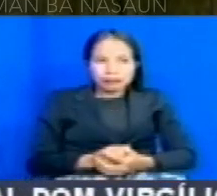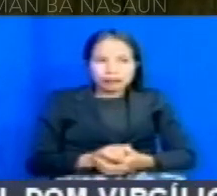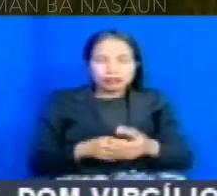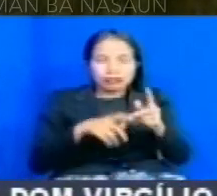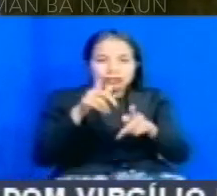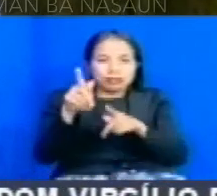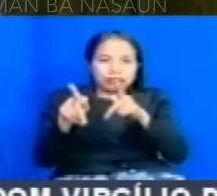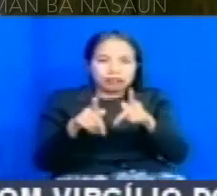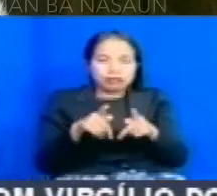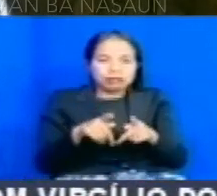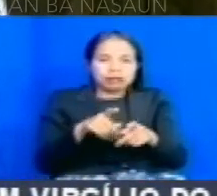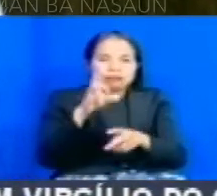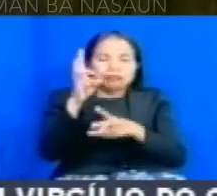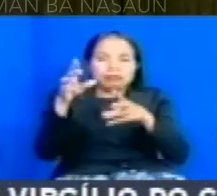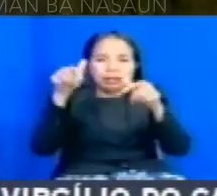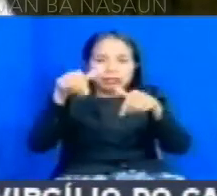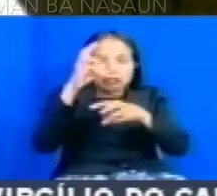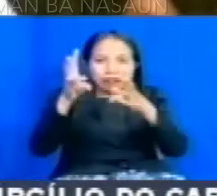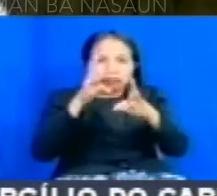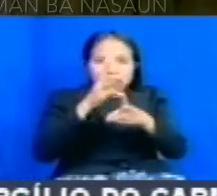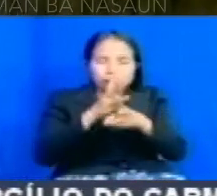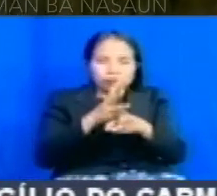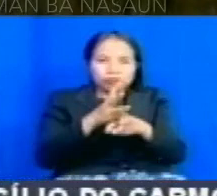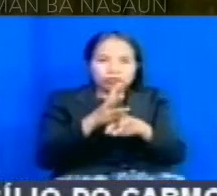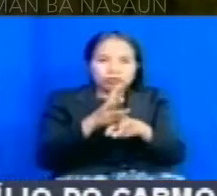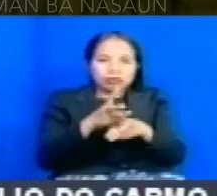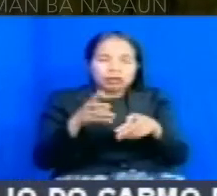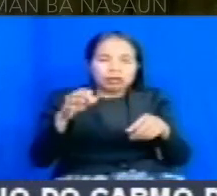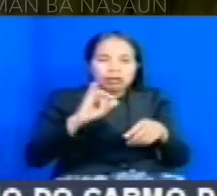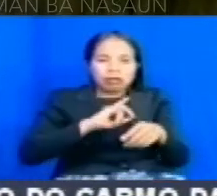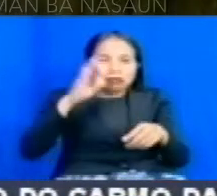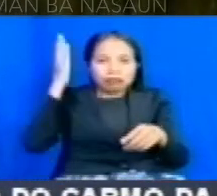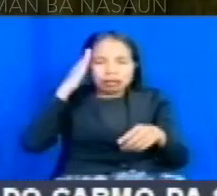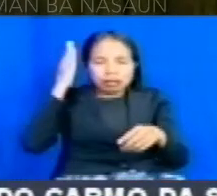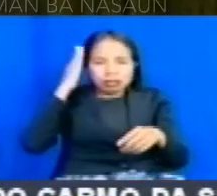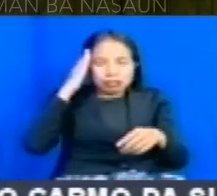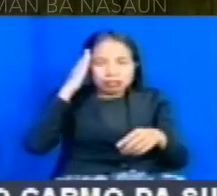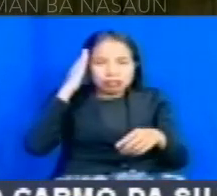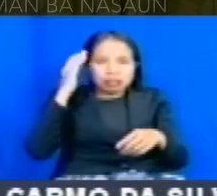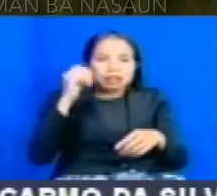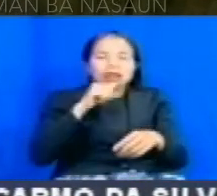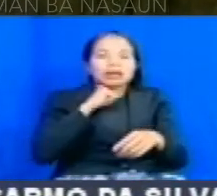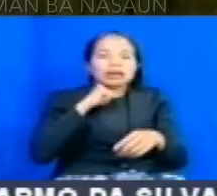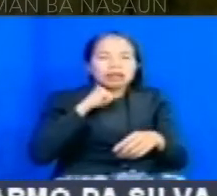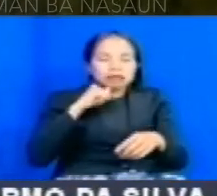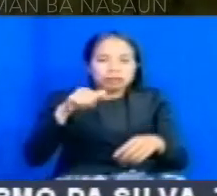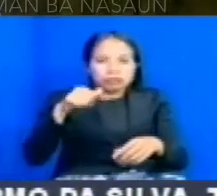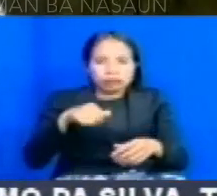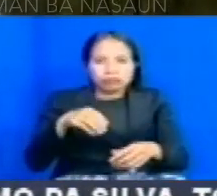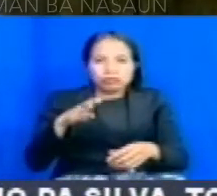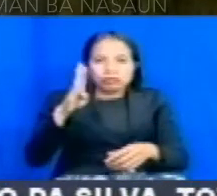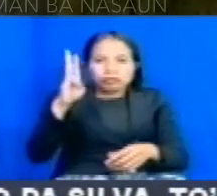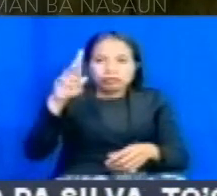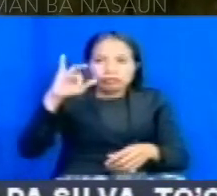cidadão do mundo. É por aquilo que eu conheço amo Dom Virgílio, agora